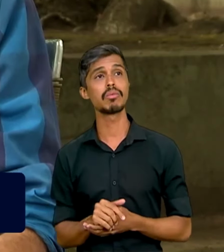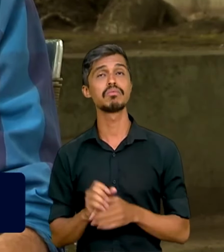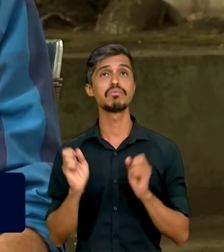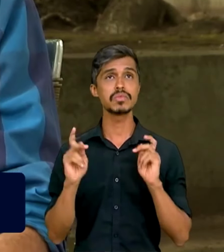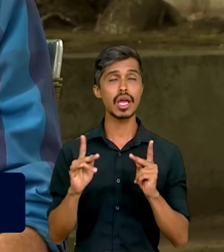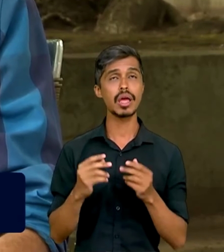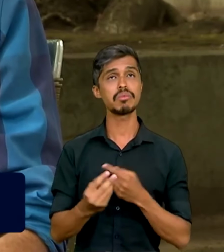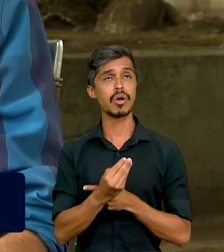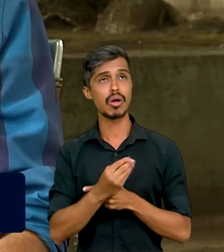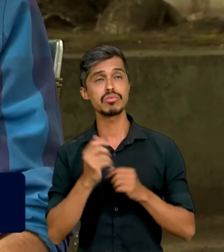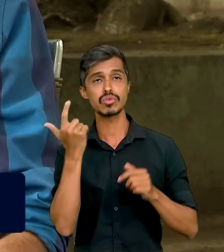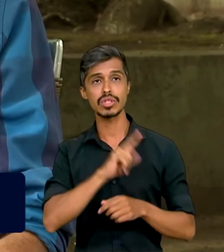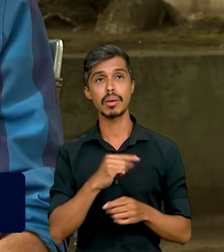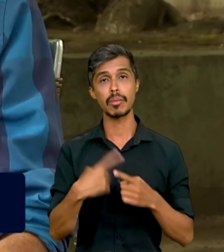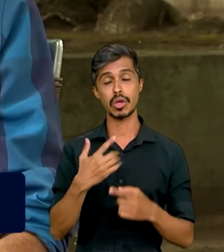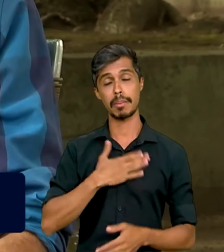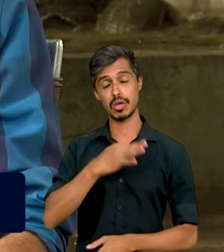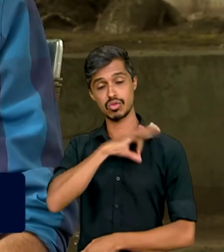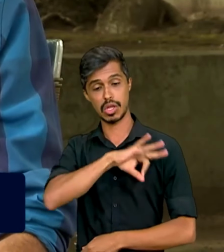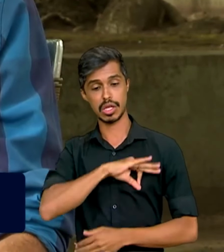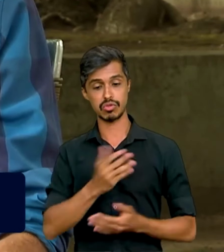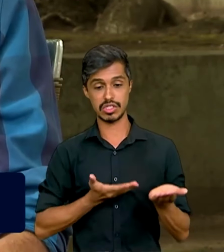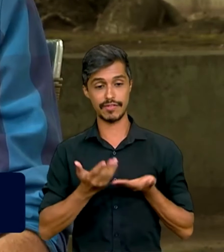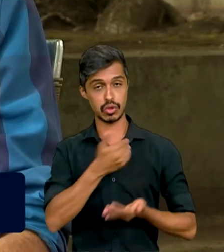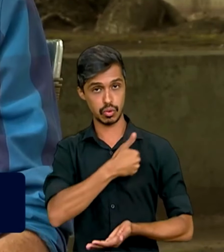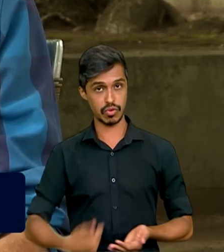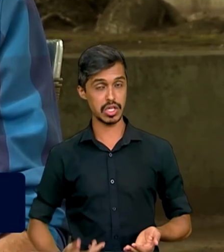tranquilo, porque o meu salário como servidor público